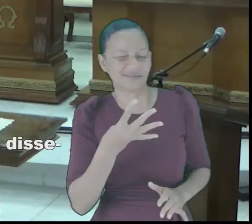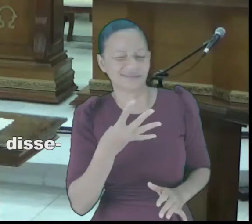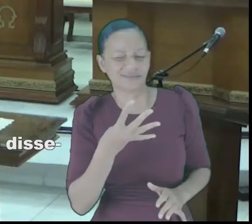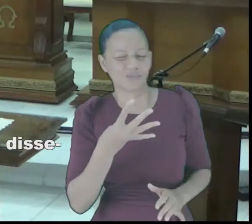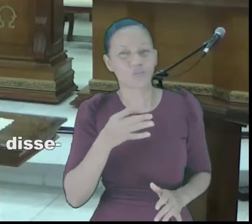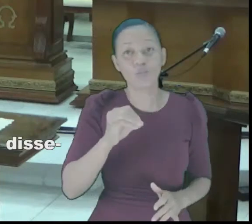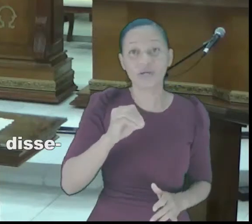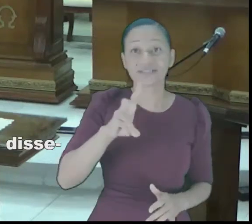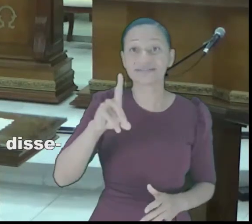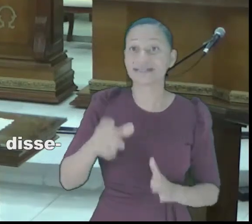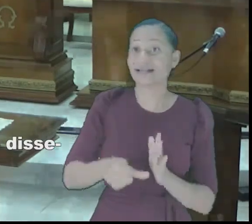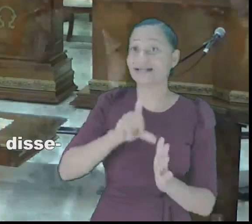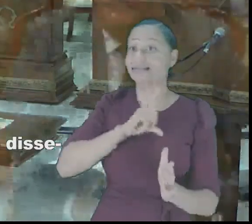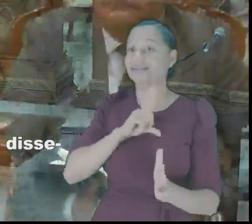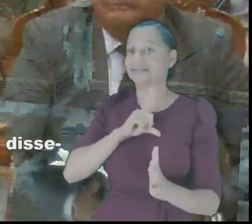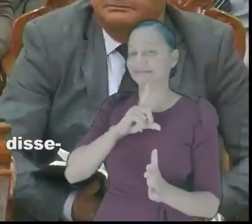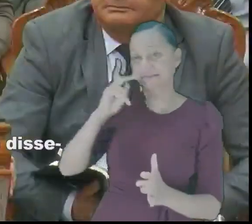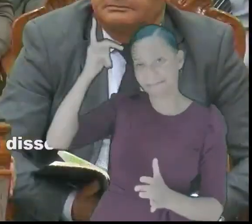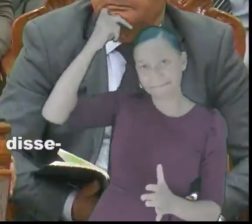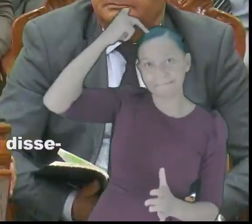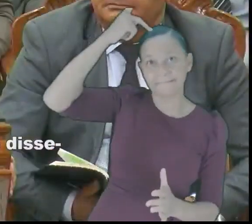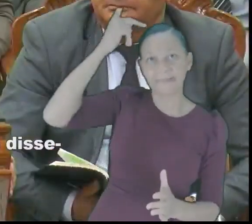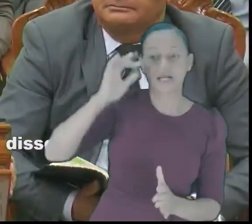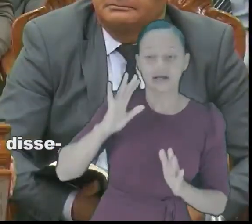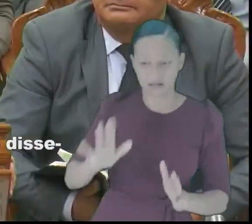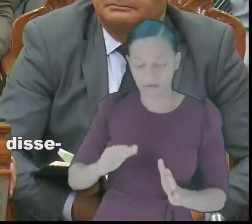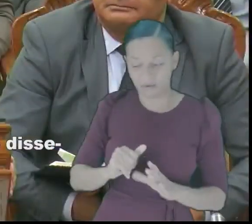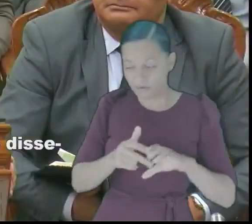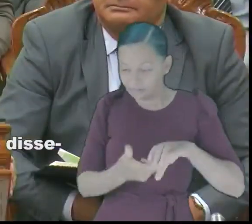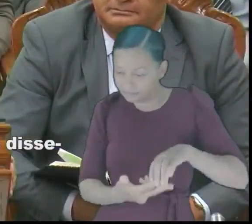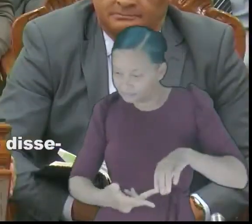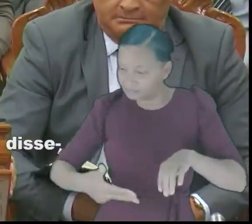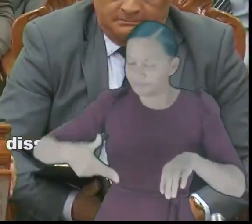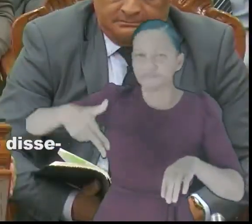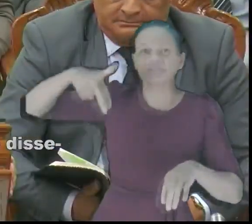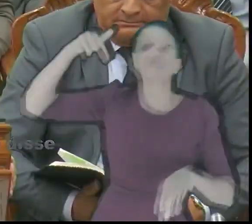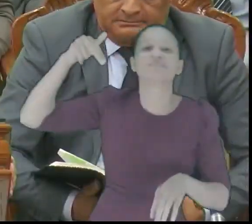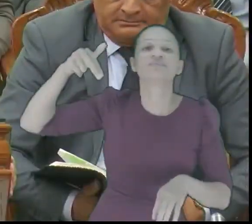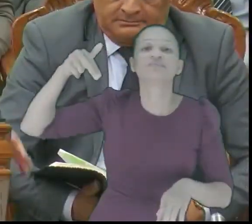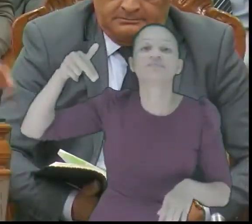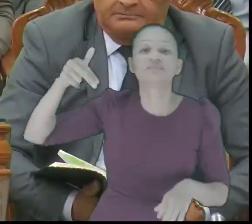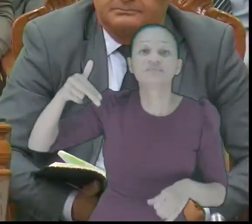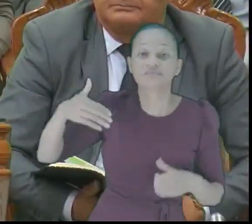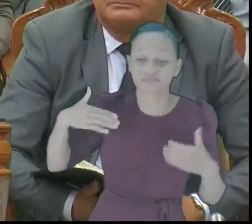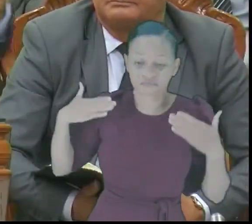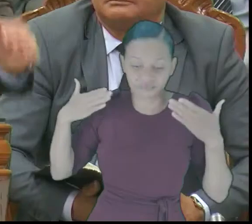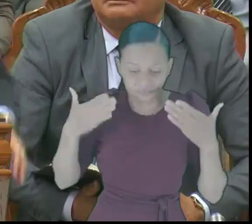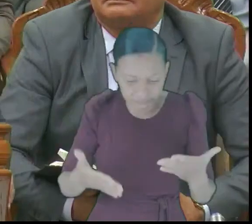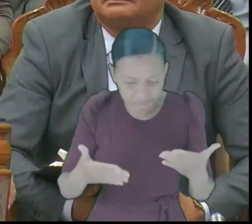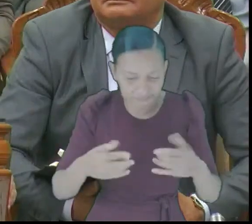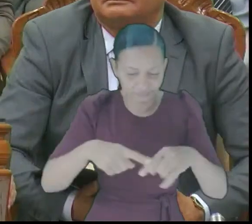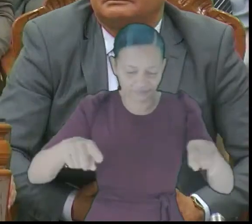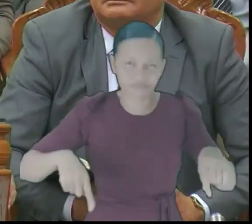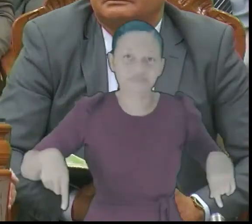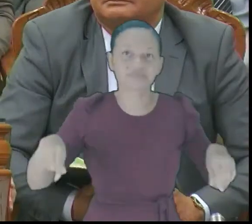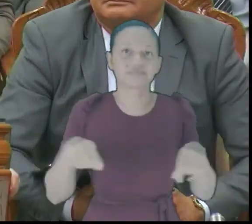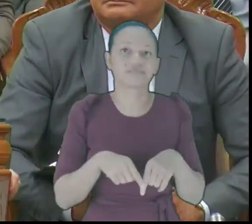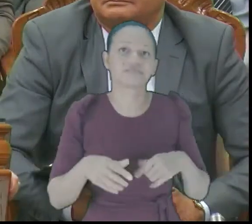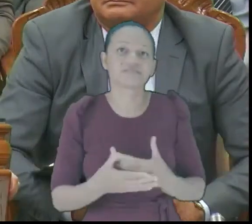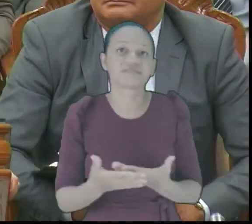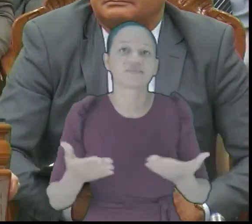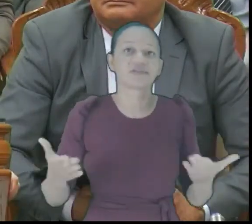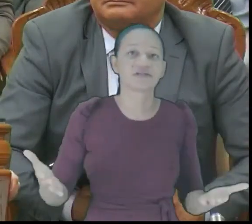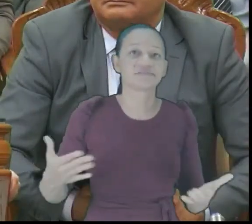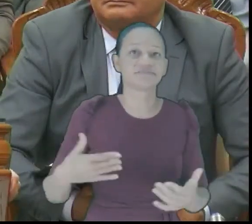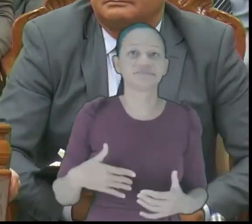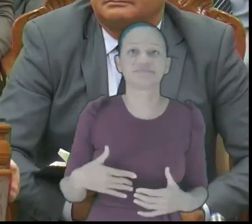40 dias antes do Pentecostes. Quando ele ressuscitou, a primeira coisa que ele fez, chegou na sala onde estavam os discípulos e...